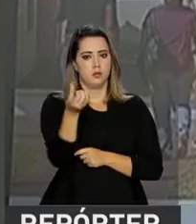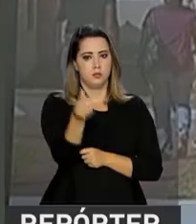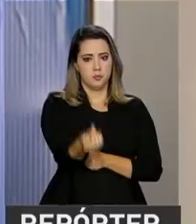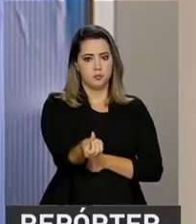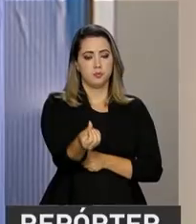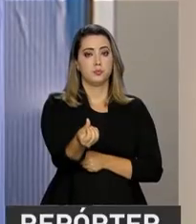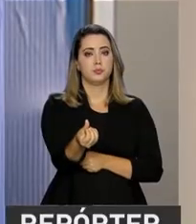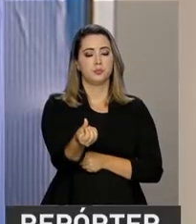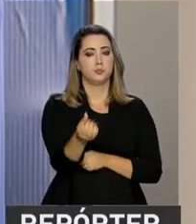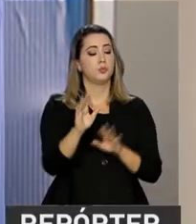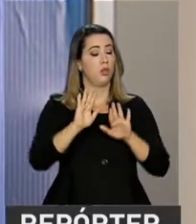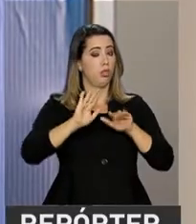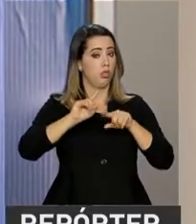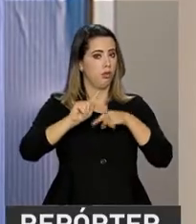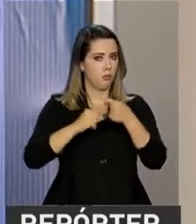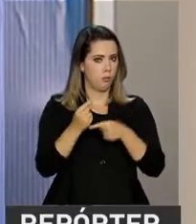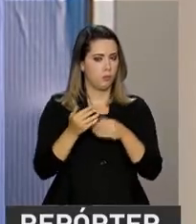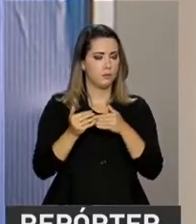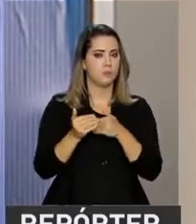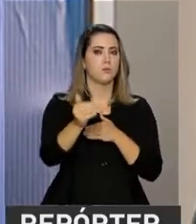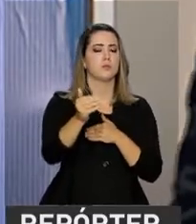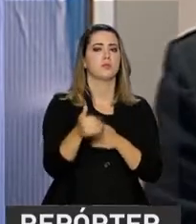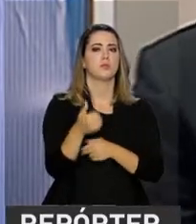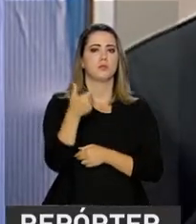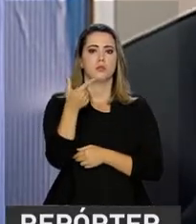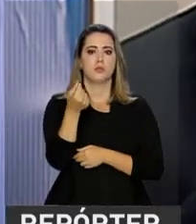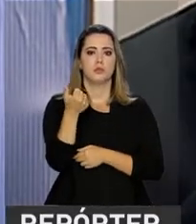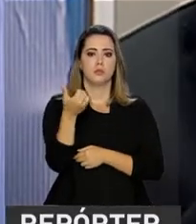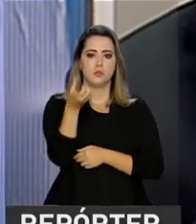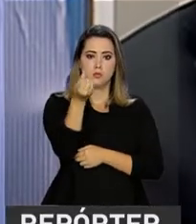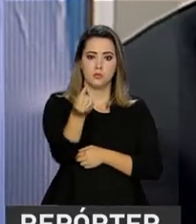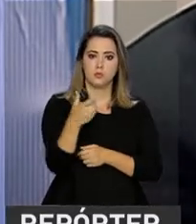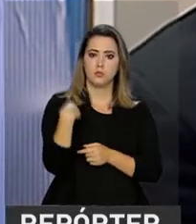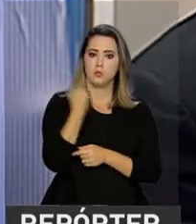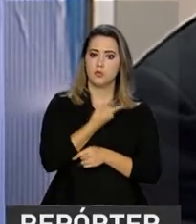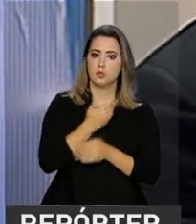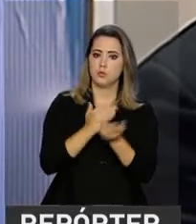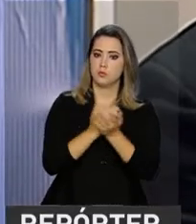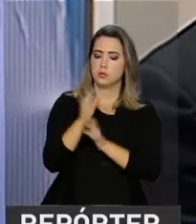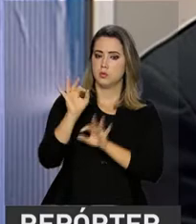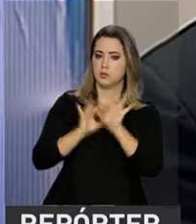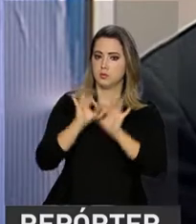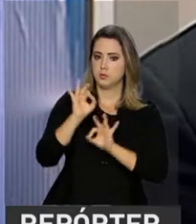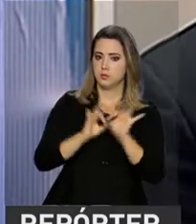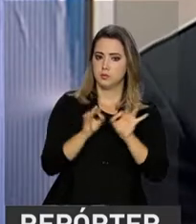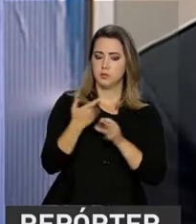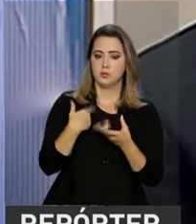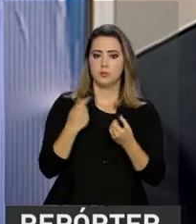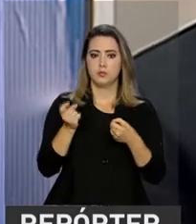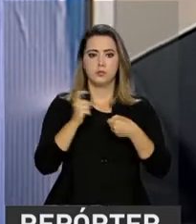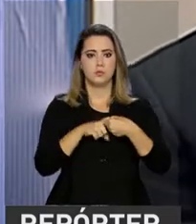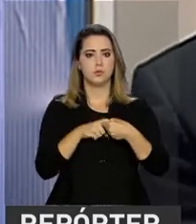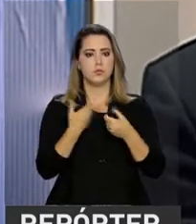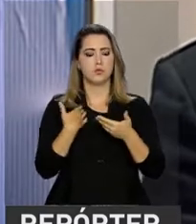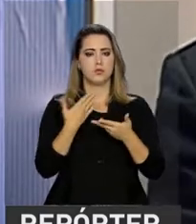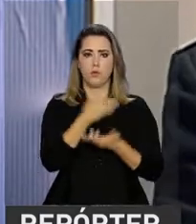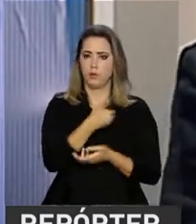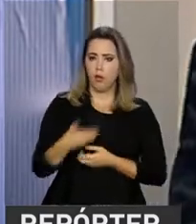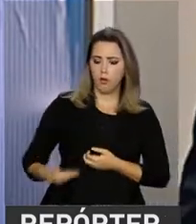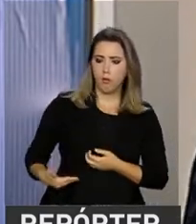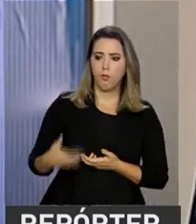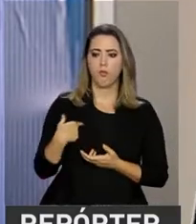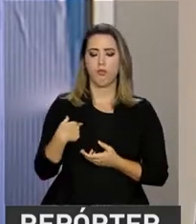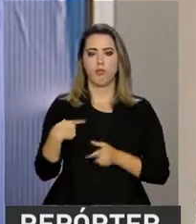2016. A partir daí, em 2016, nós começamos um processo de recuperação de governança,